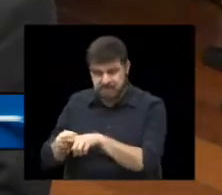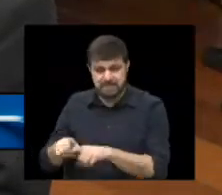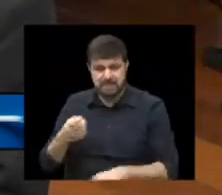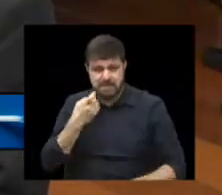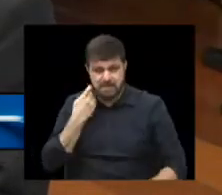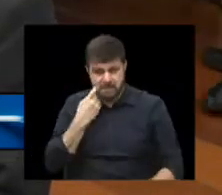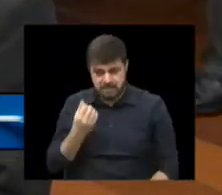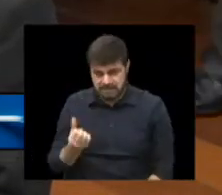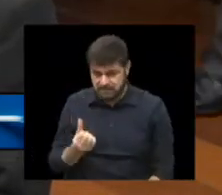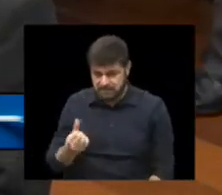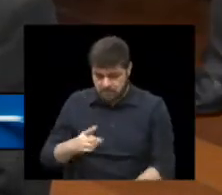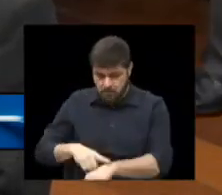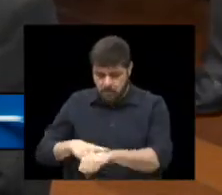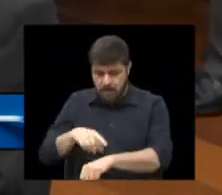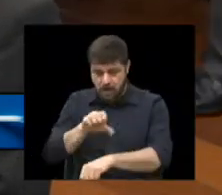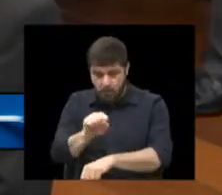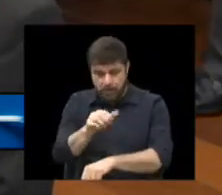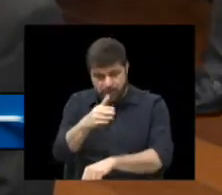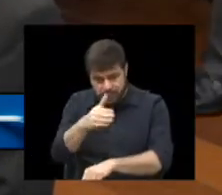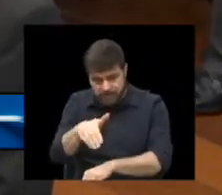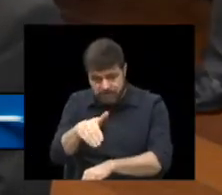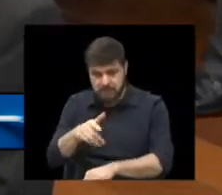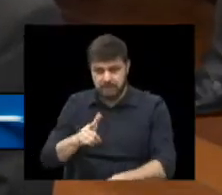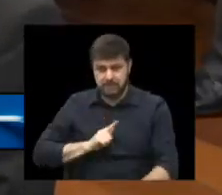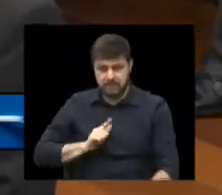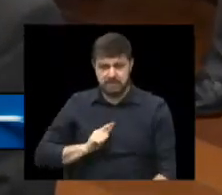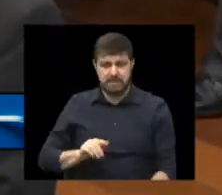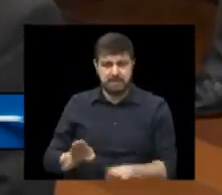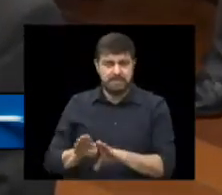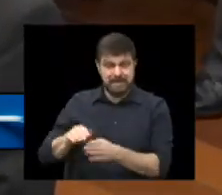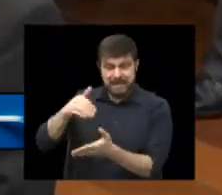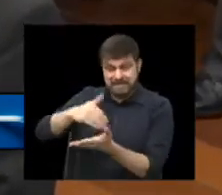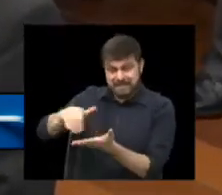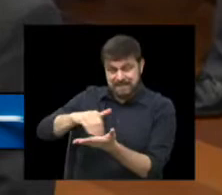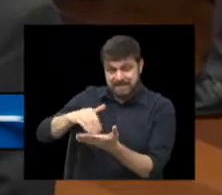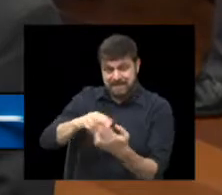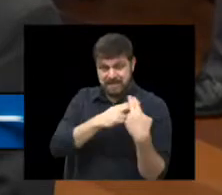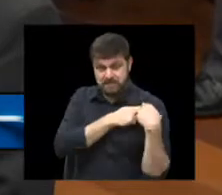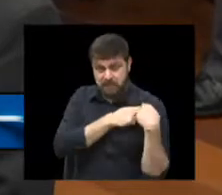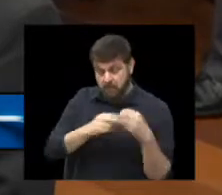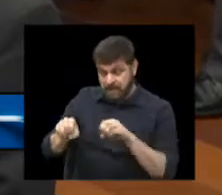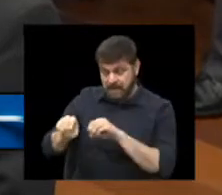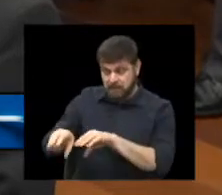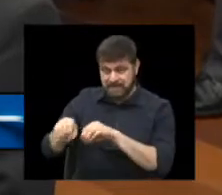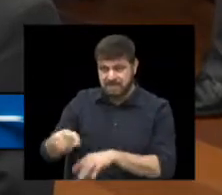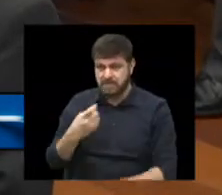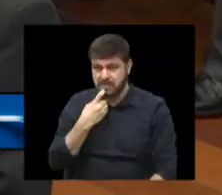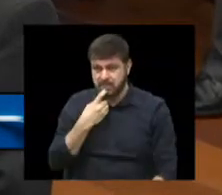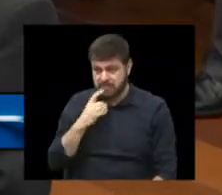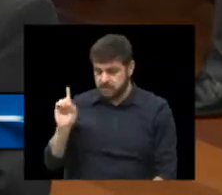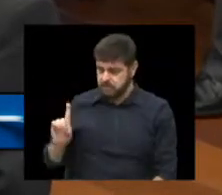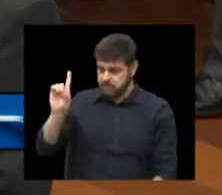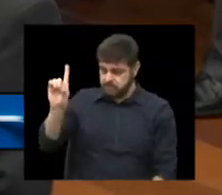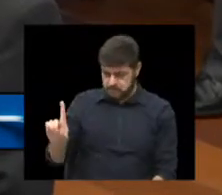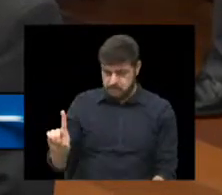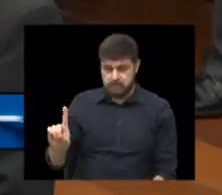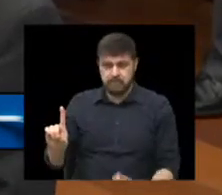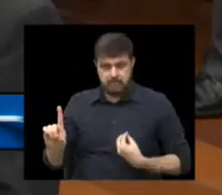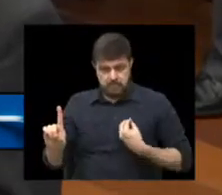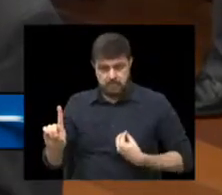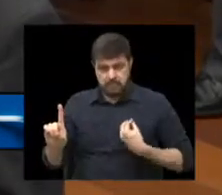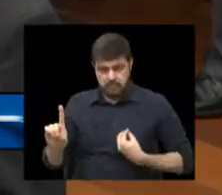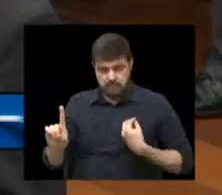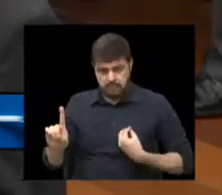Sexta-feira, 8h30, com a presença também da secretária de Educação, Solange Pellicer. 8h30 da manhã,